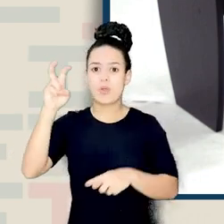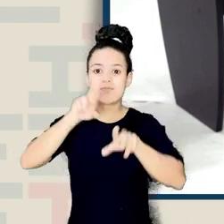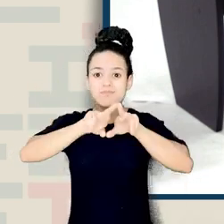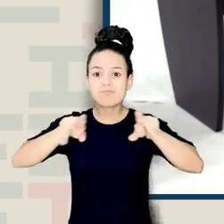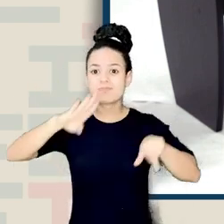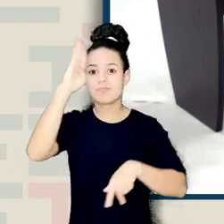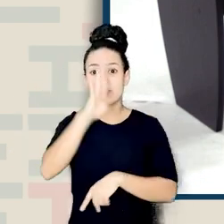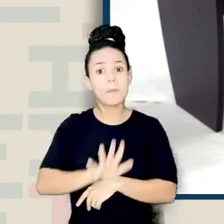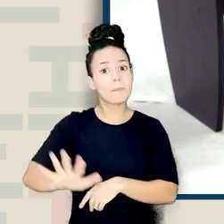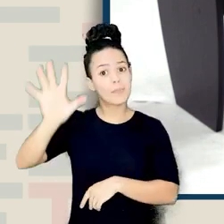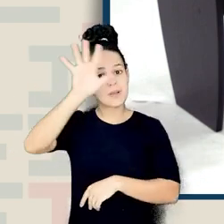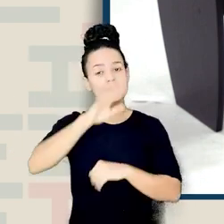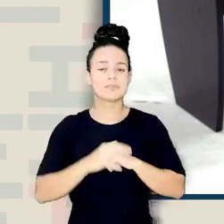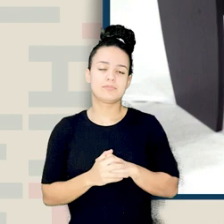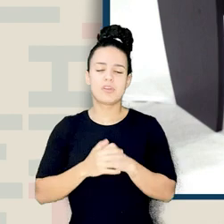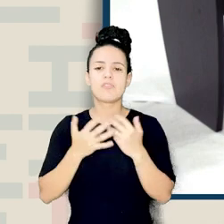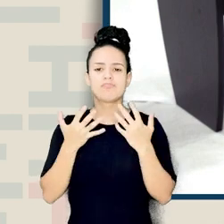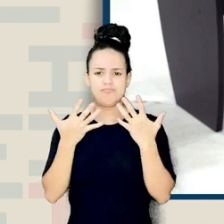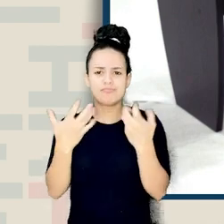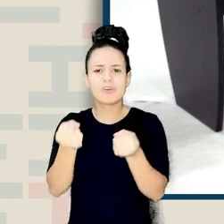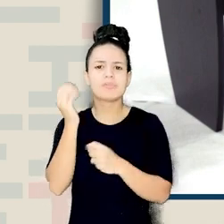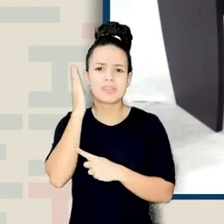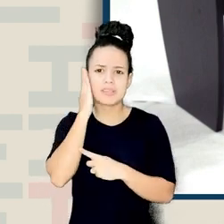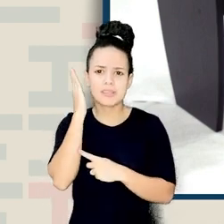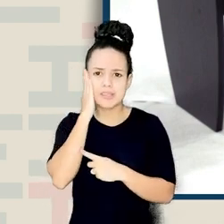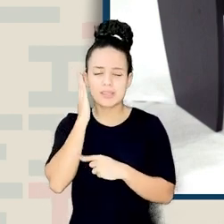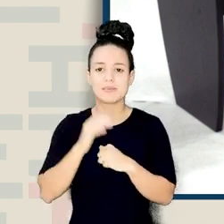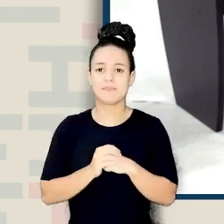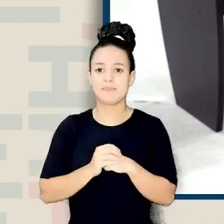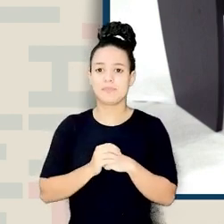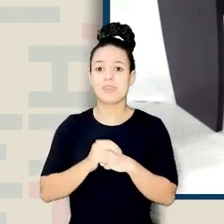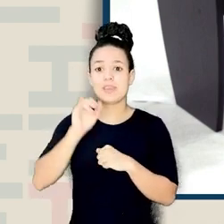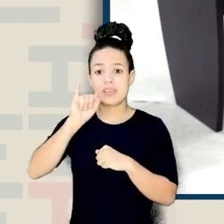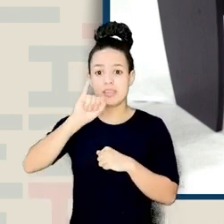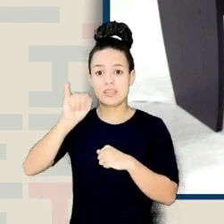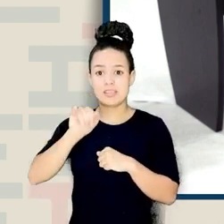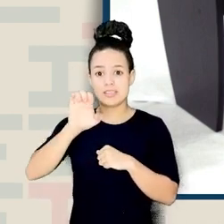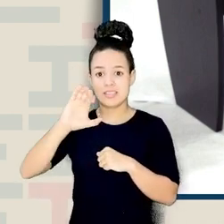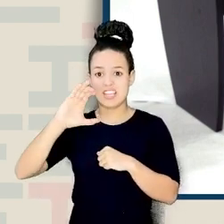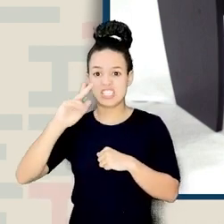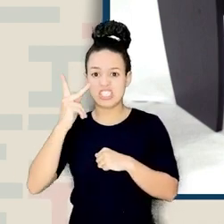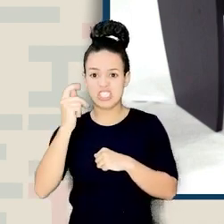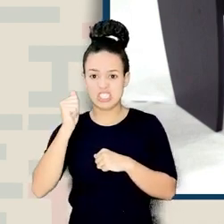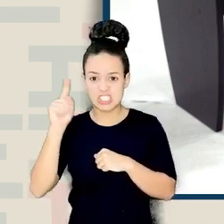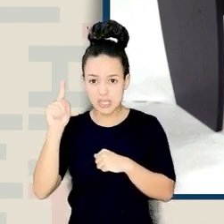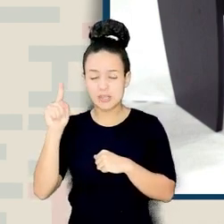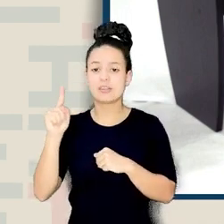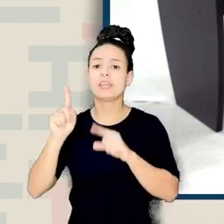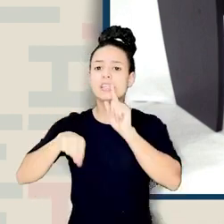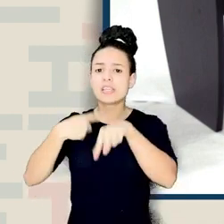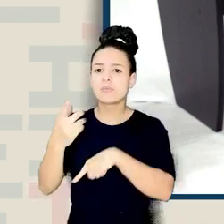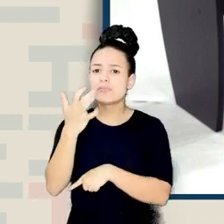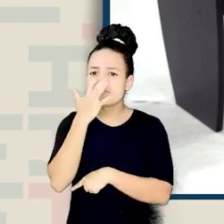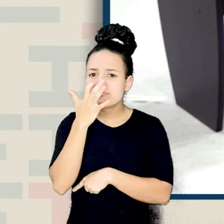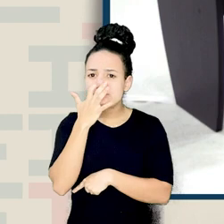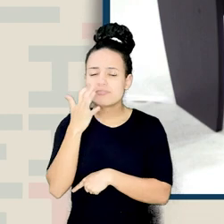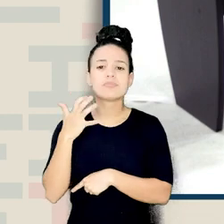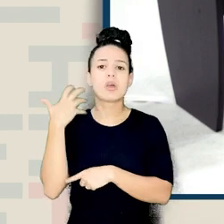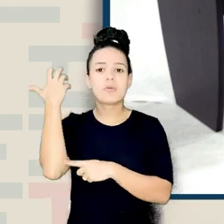Vamos entender um pouco sobre essa célula do Ijexá e logo depois vamos fazer uma apreciação da canção